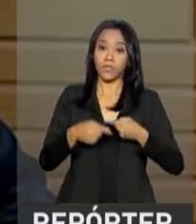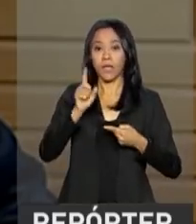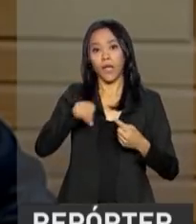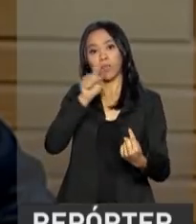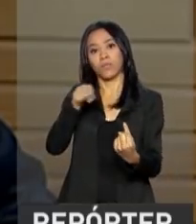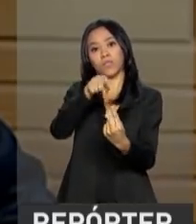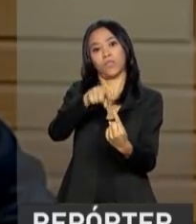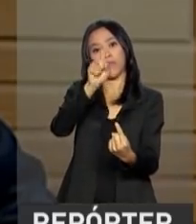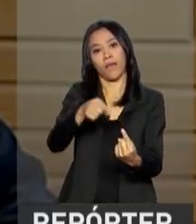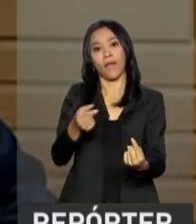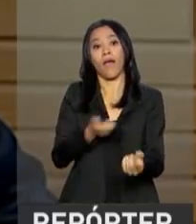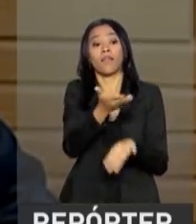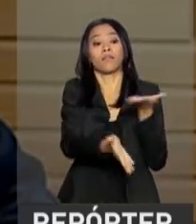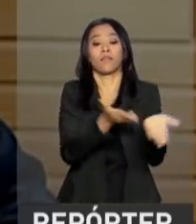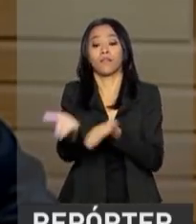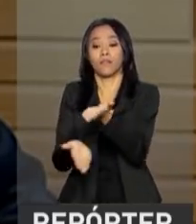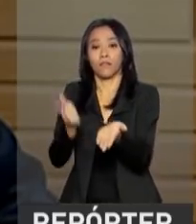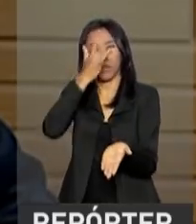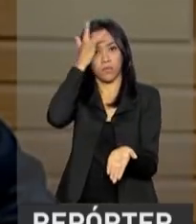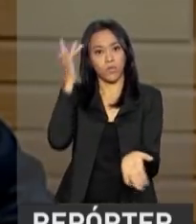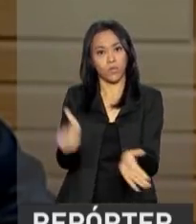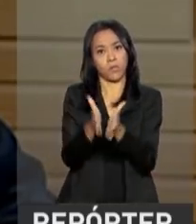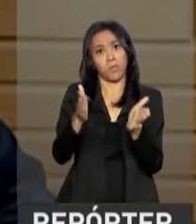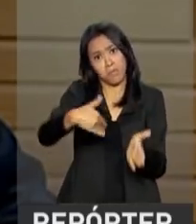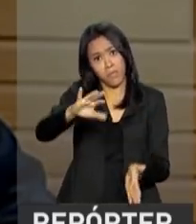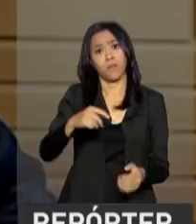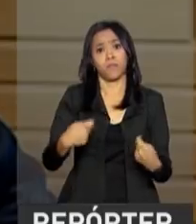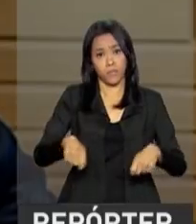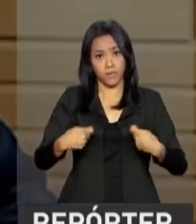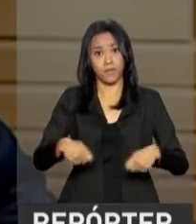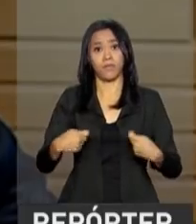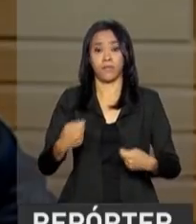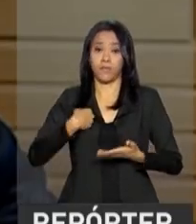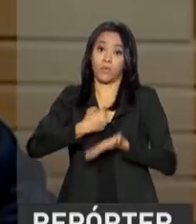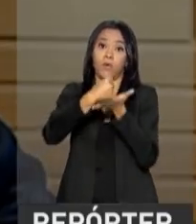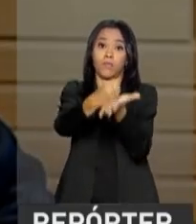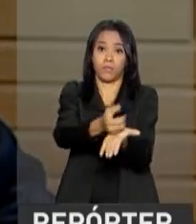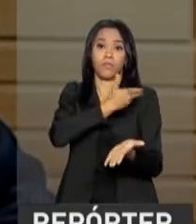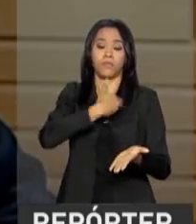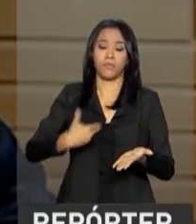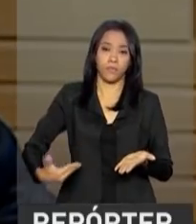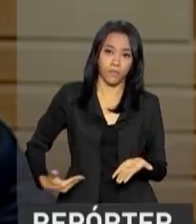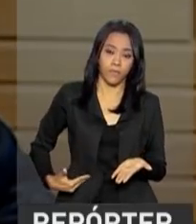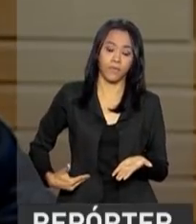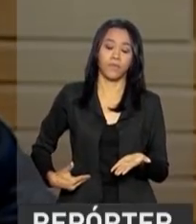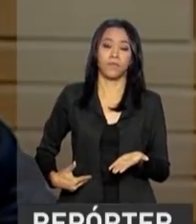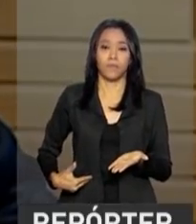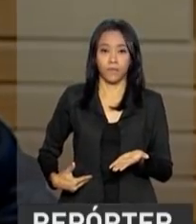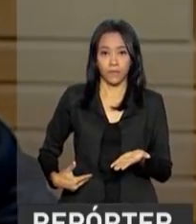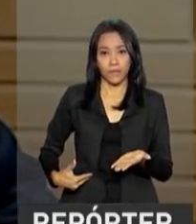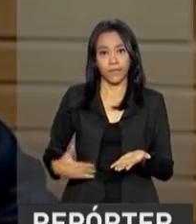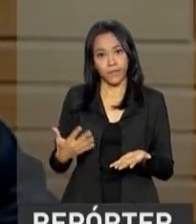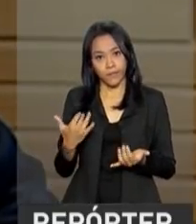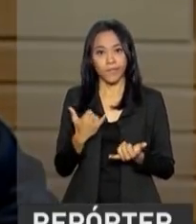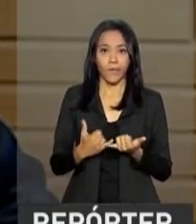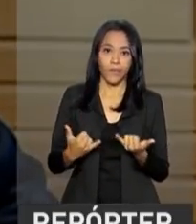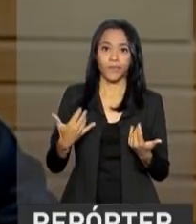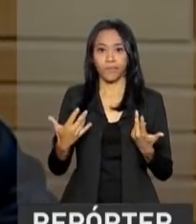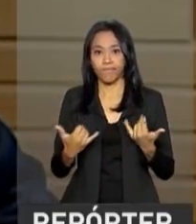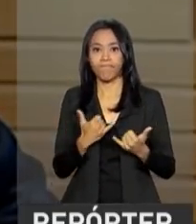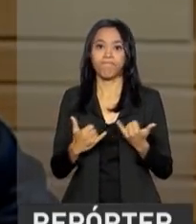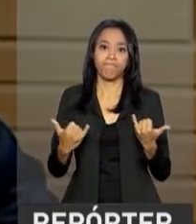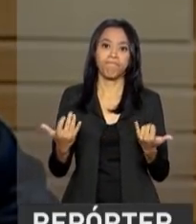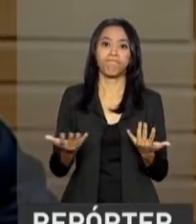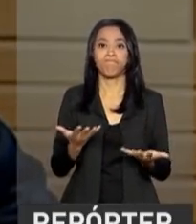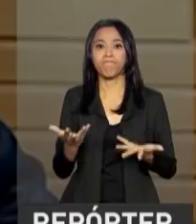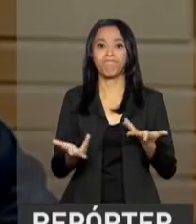os mais pobres aqueles que mais precisam por parte do governo de apoio e de algum tipo de